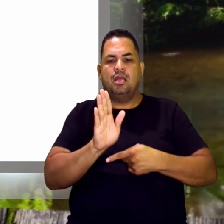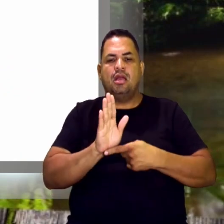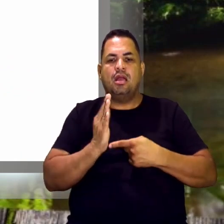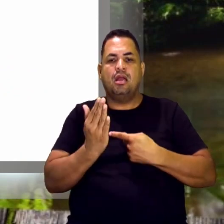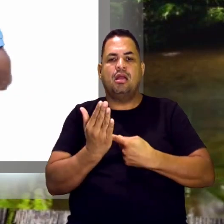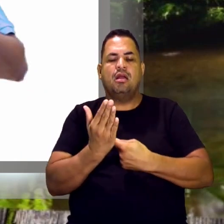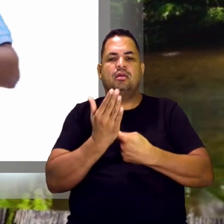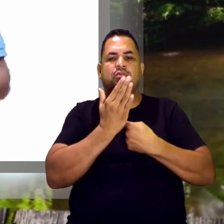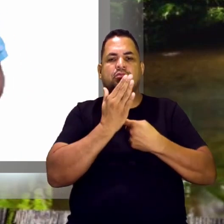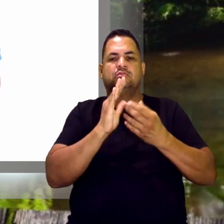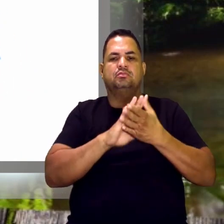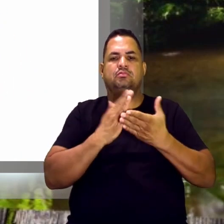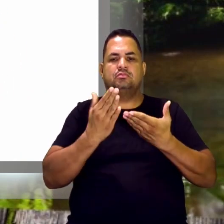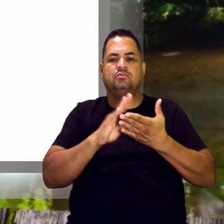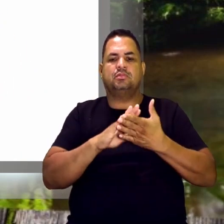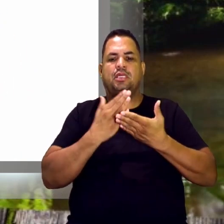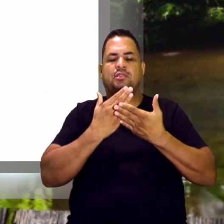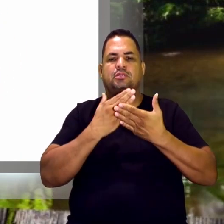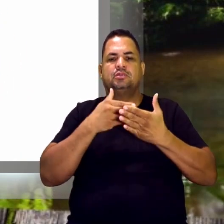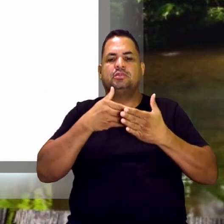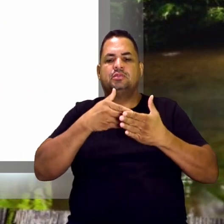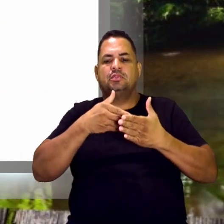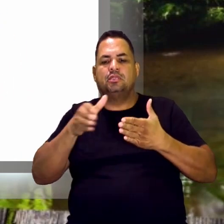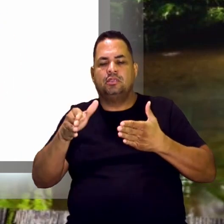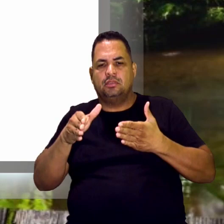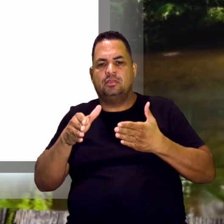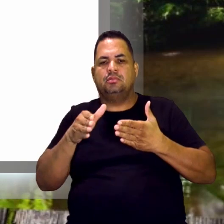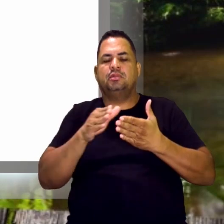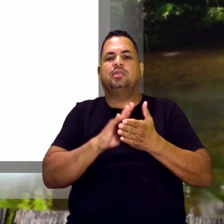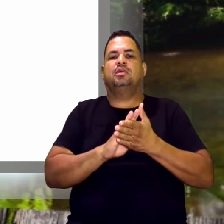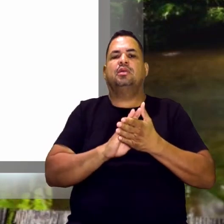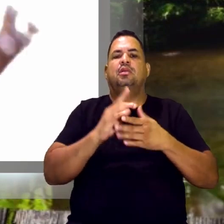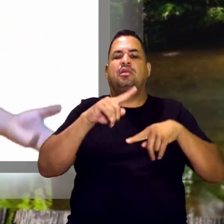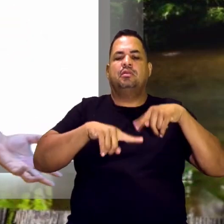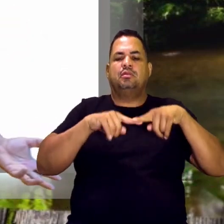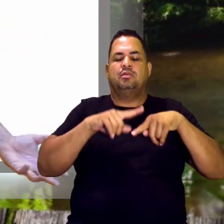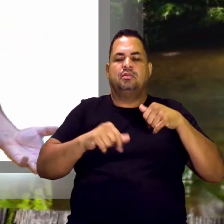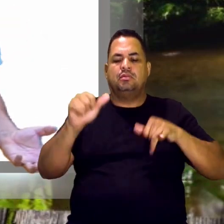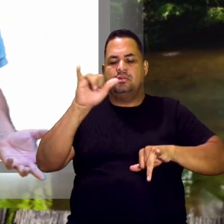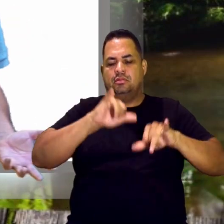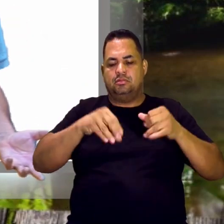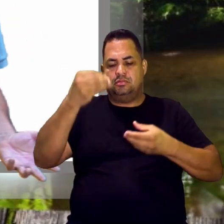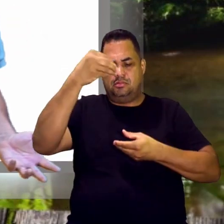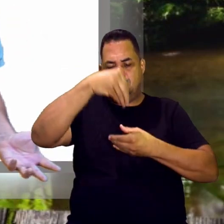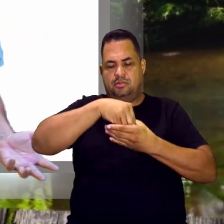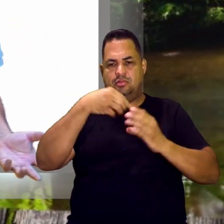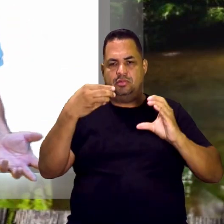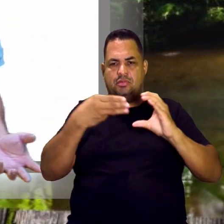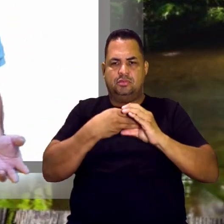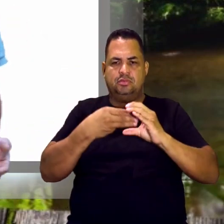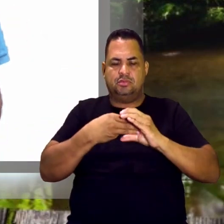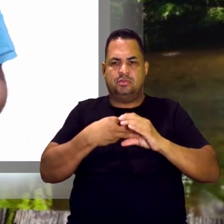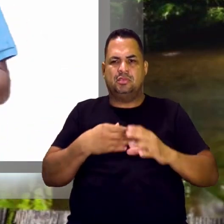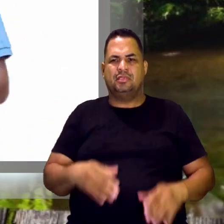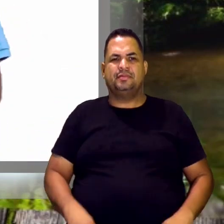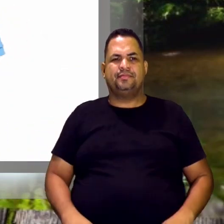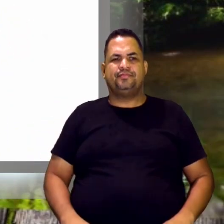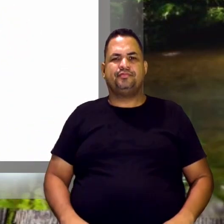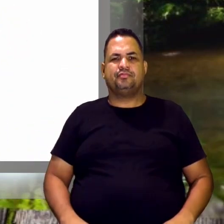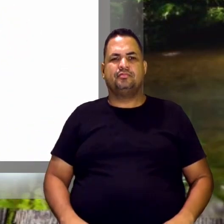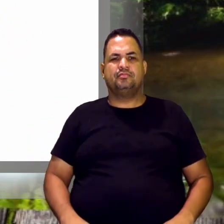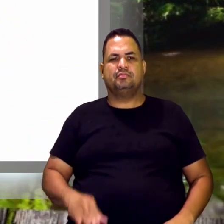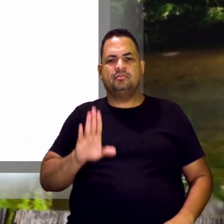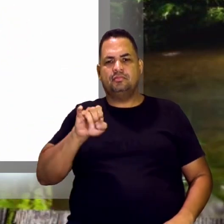ajudar a eliminar elementos químicos desnecessários na célula ou necessários para o seu metabolismo. Tá bom, pessoal? Então,